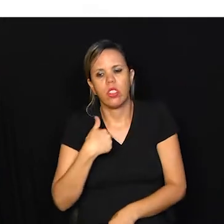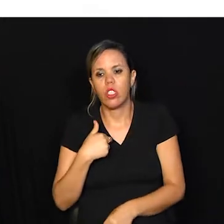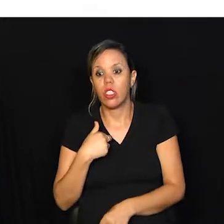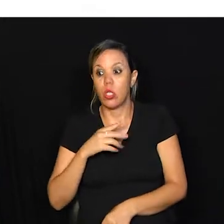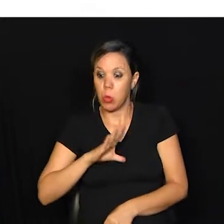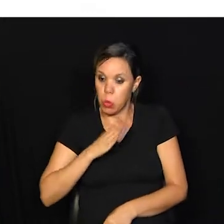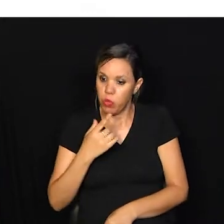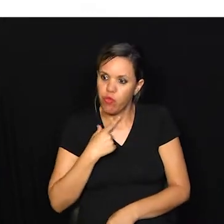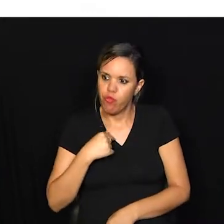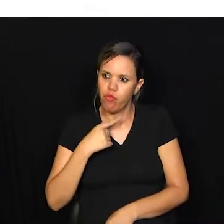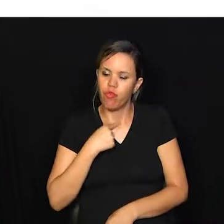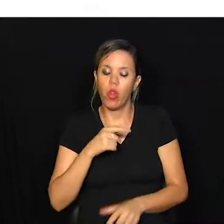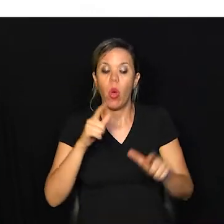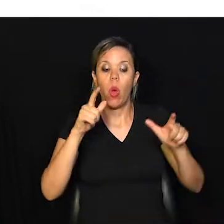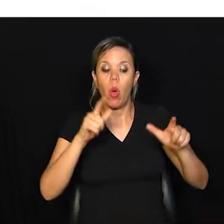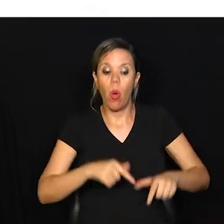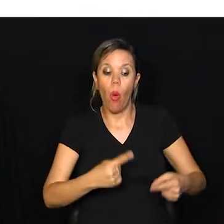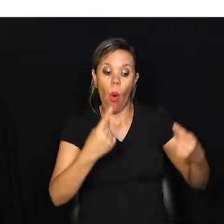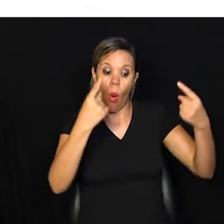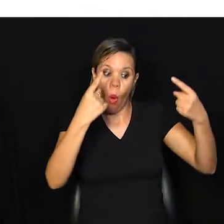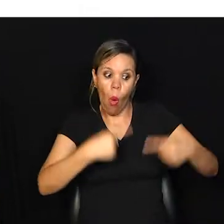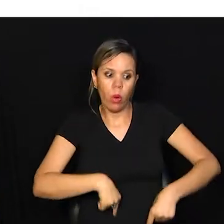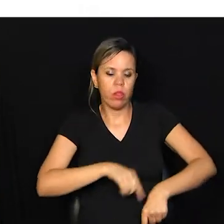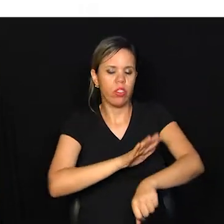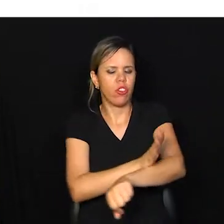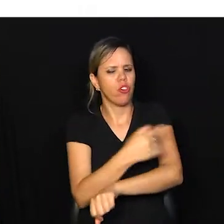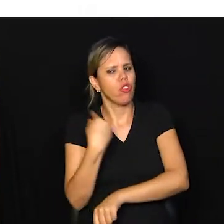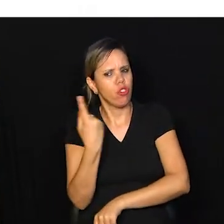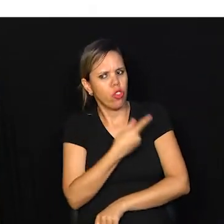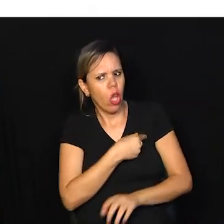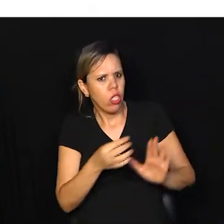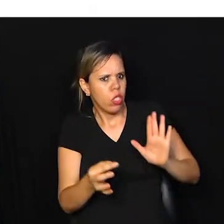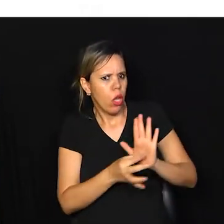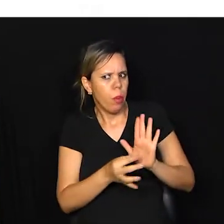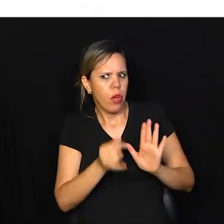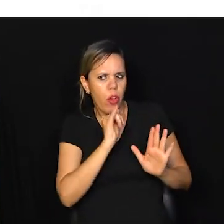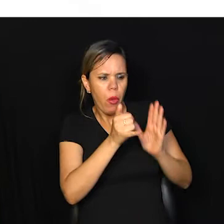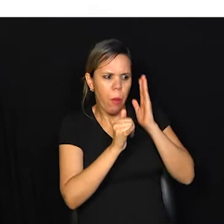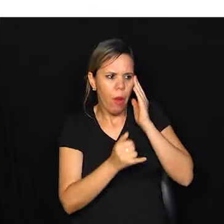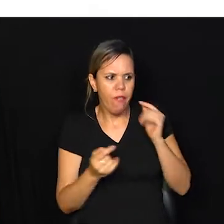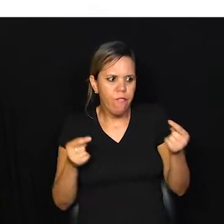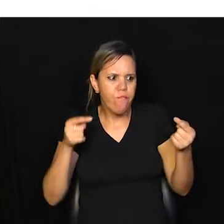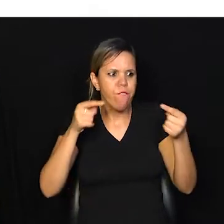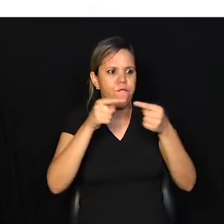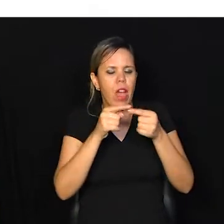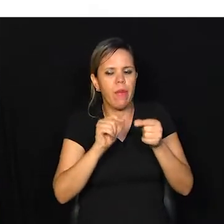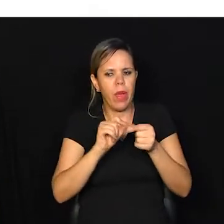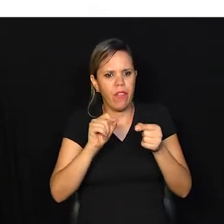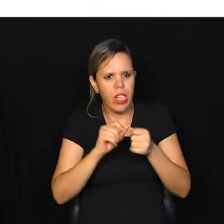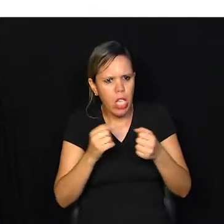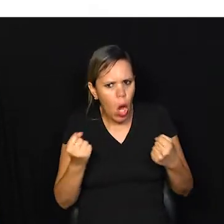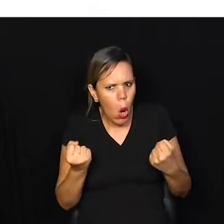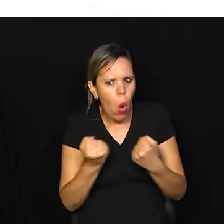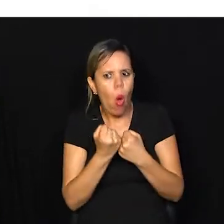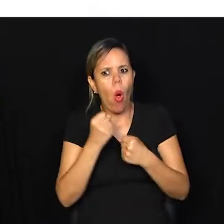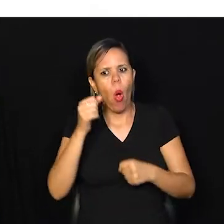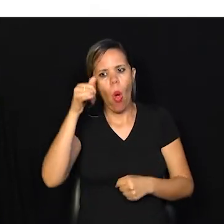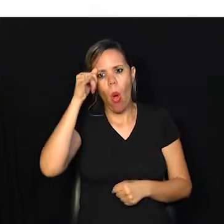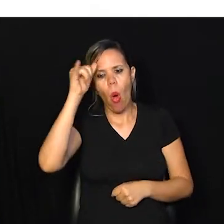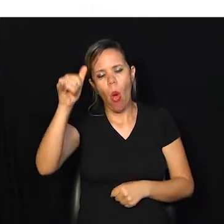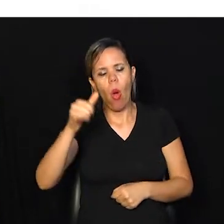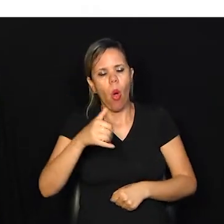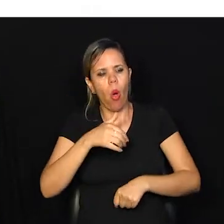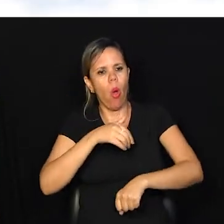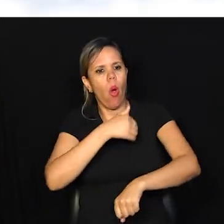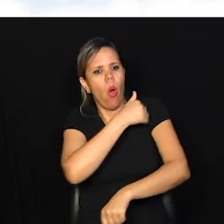lá, naquele tabuleiro contra o racismo e colocar a nossa pecinha para se encaixar e fazer um instrumento de combate a essa